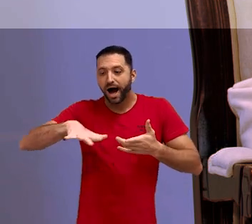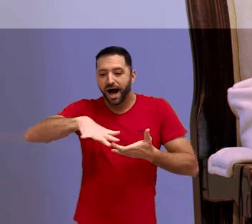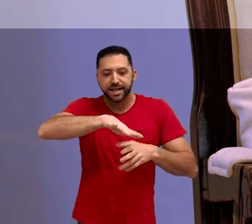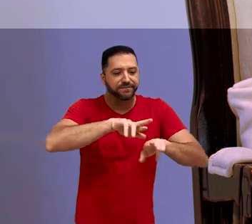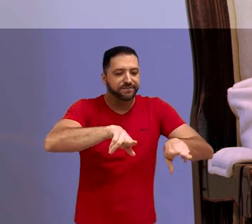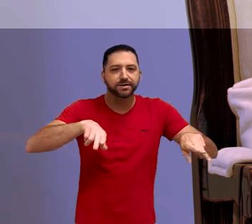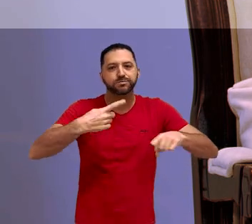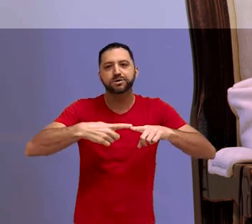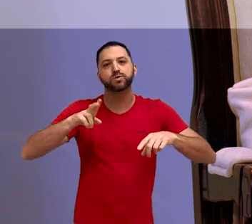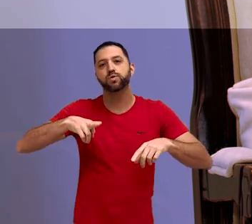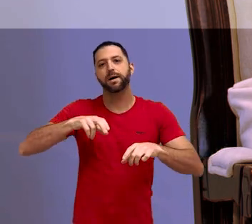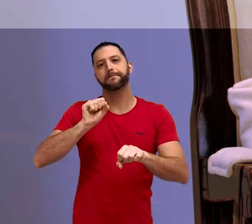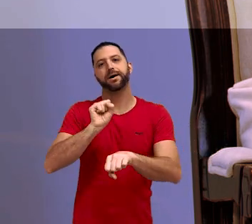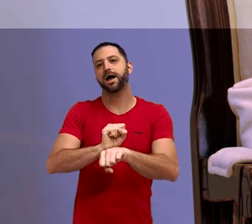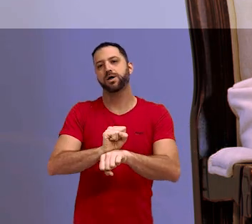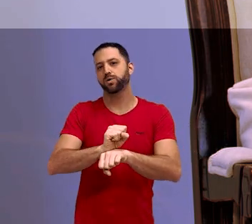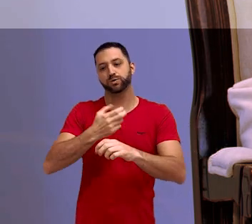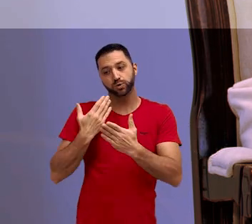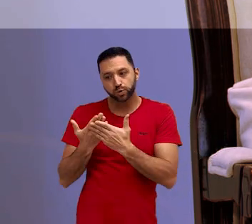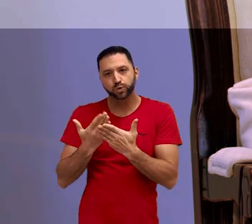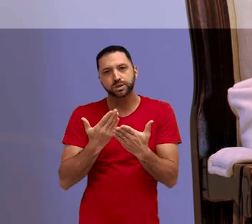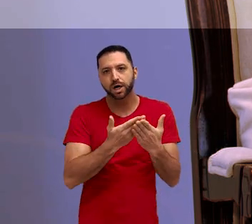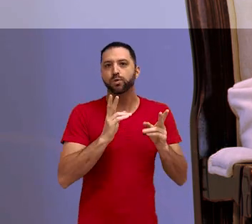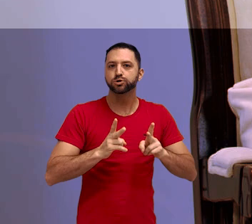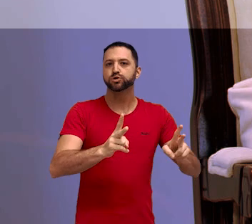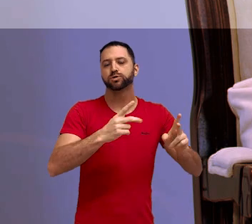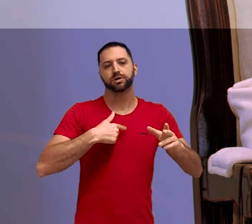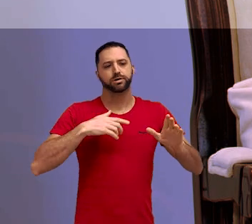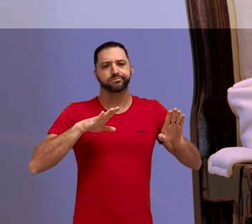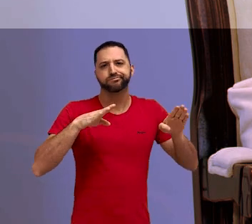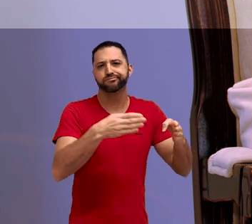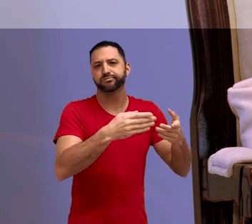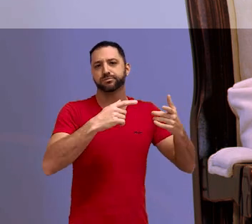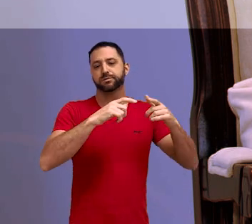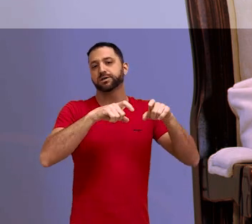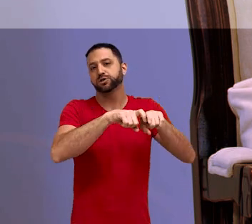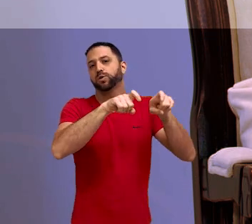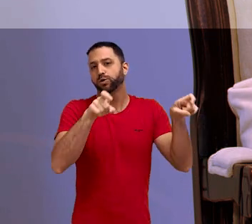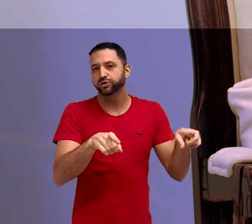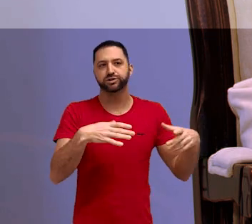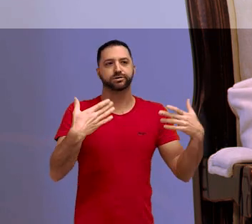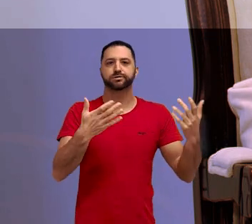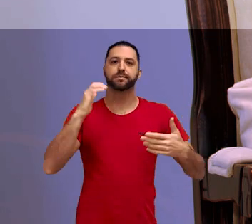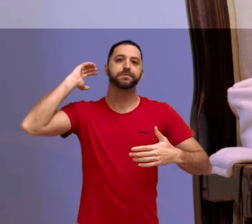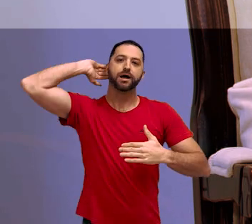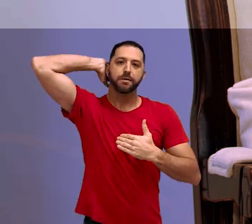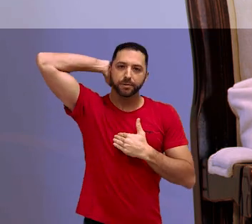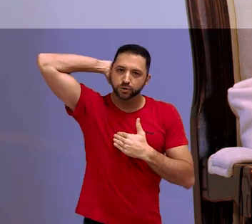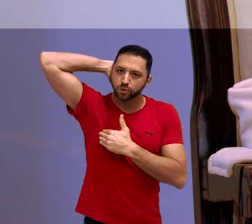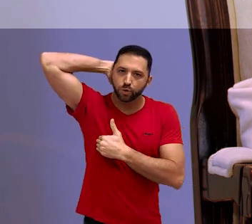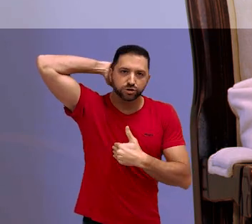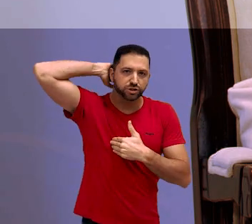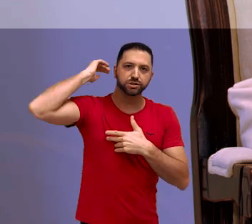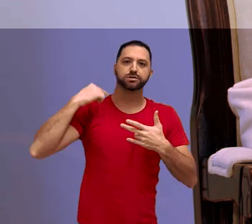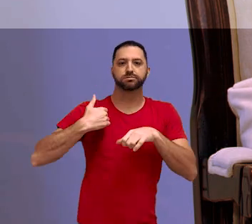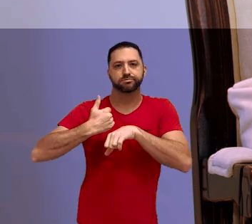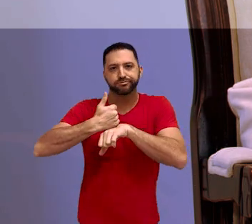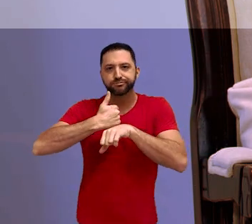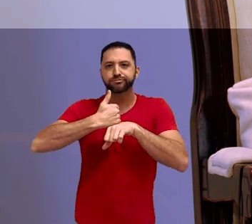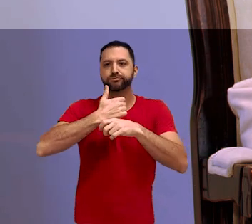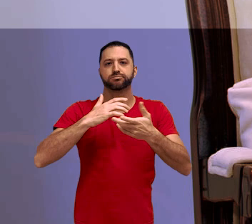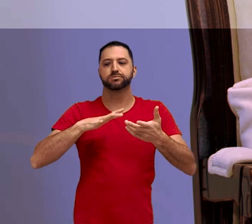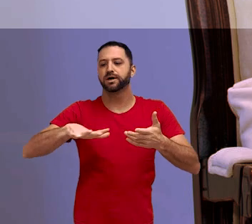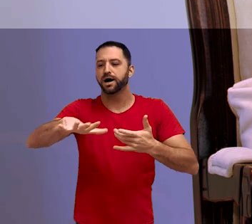que nunca para de estudar. Como a Eunice falou, eu sou especialista em ginecologia, sou especialista em mastologia,